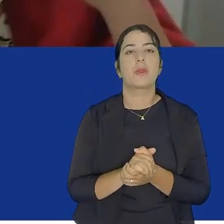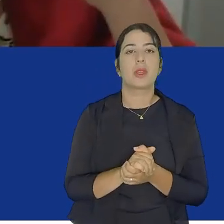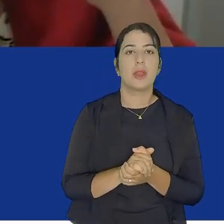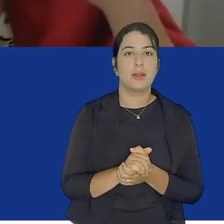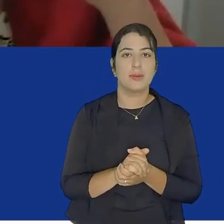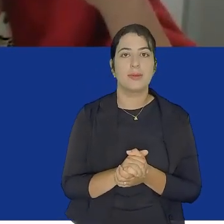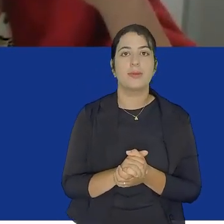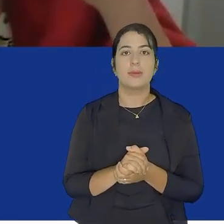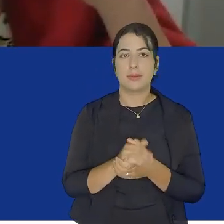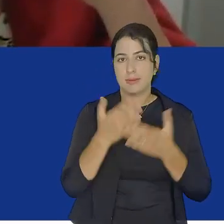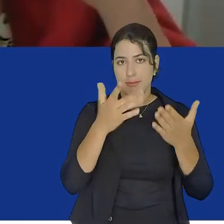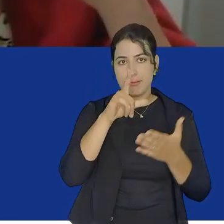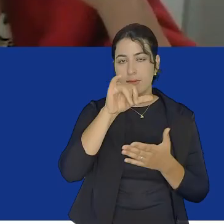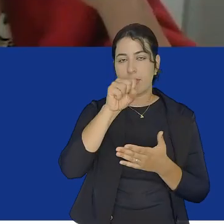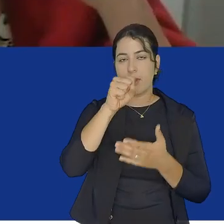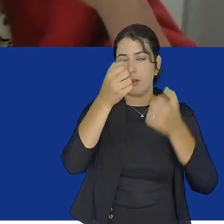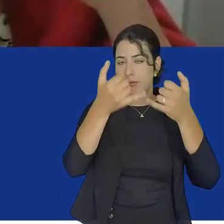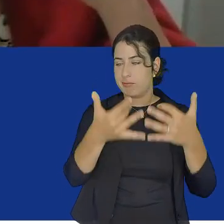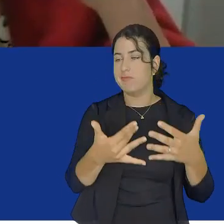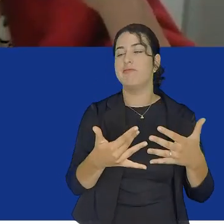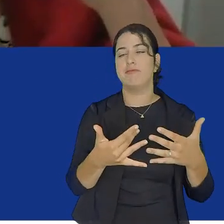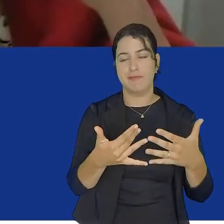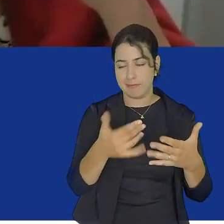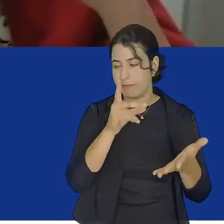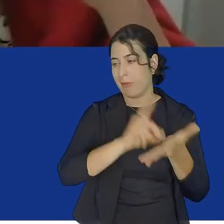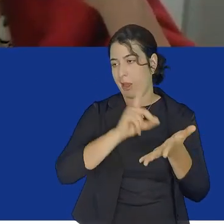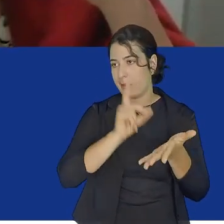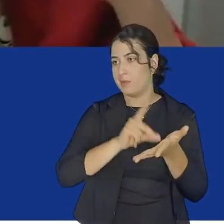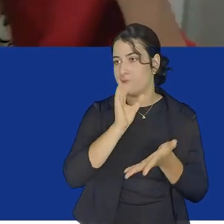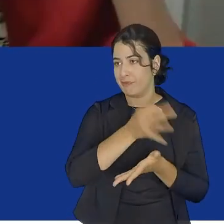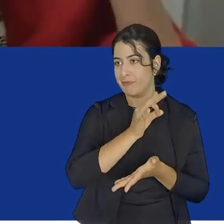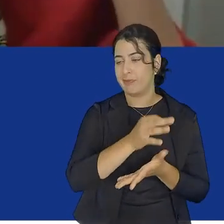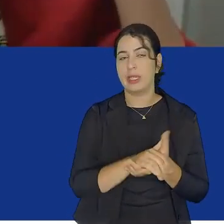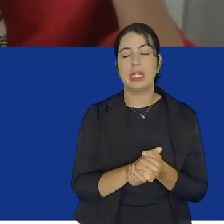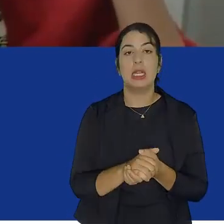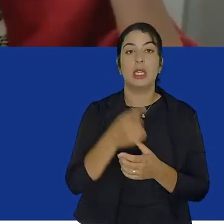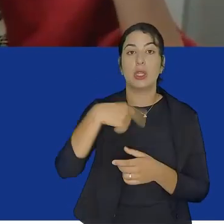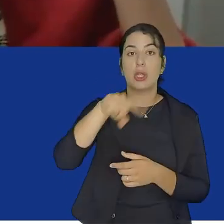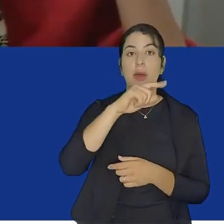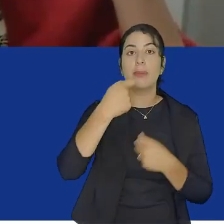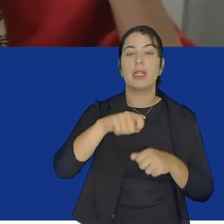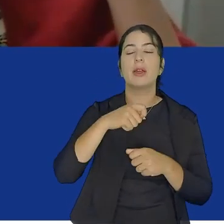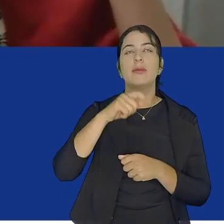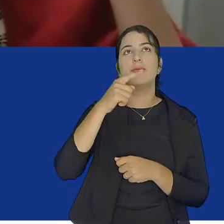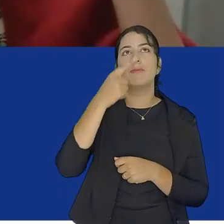isso que a Liz traz, né? Então, assim, a gente precisa tirar da ideia de que é possível fazer gestão de forma